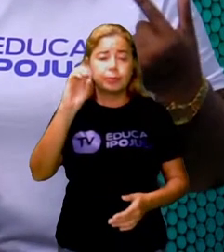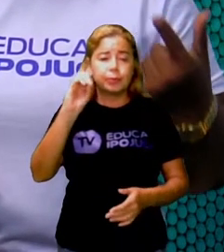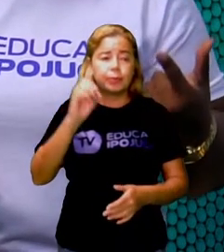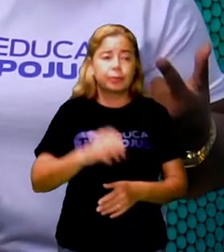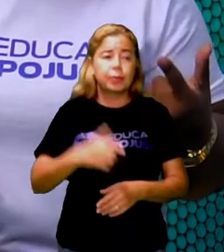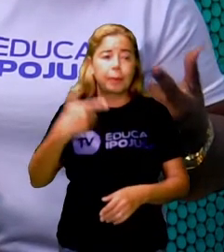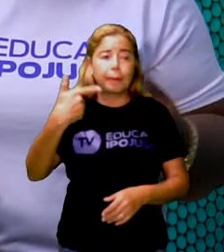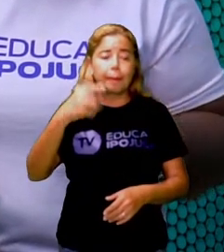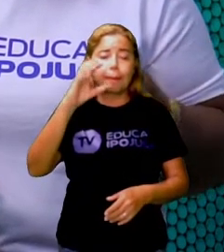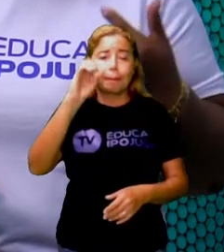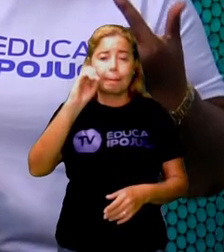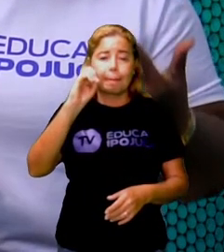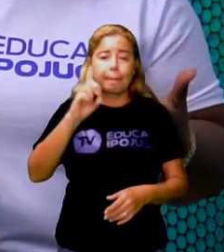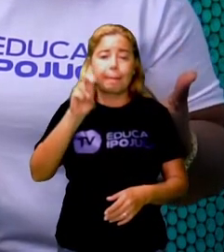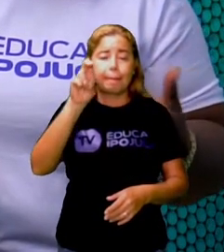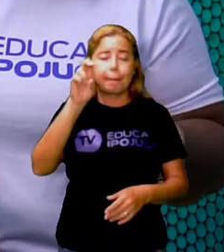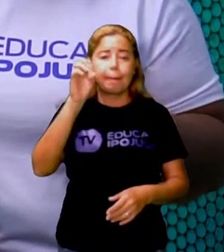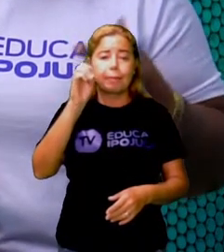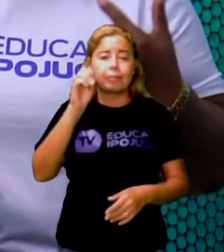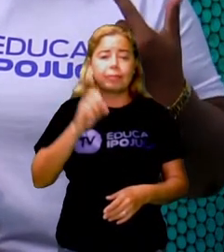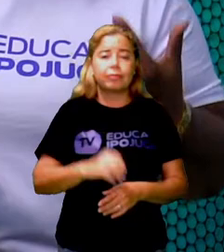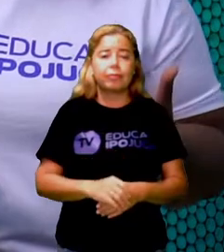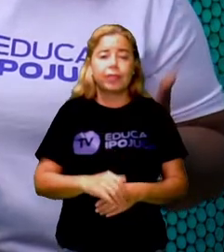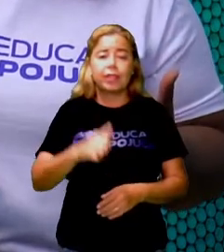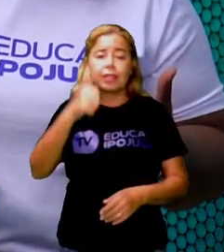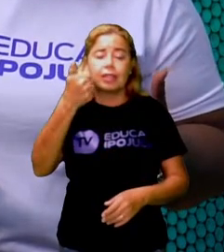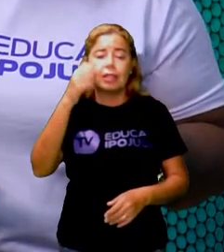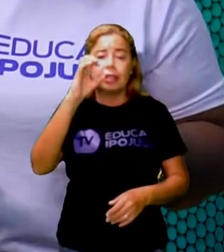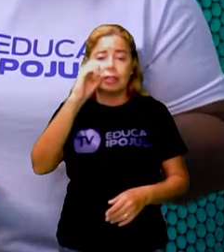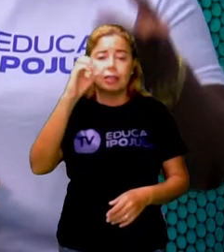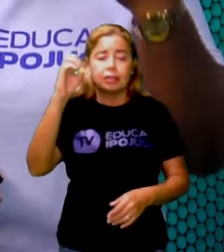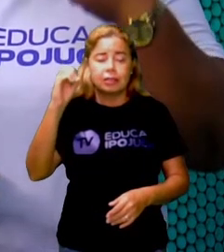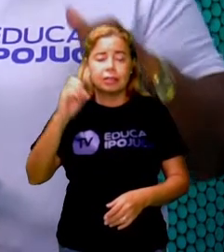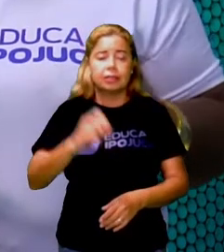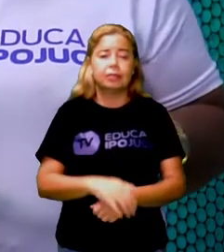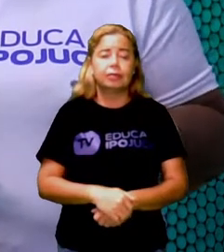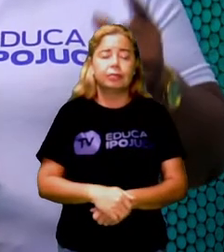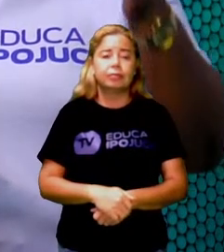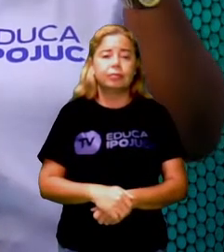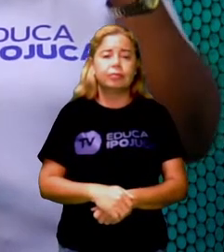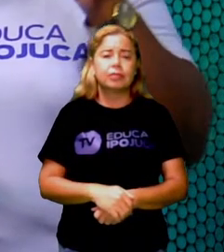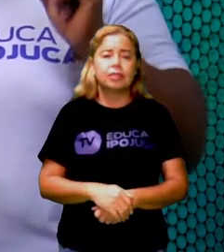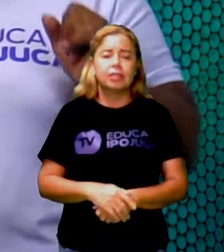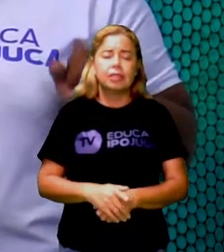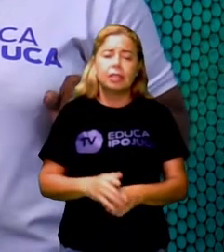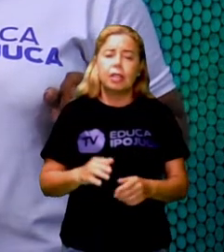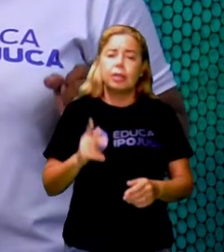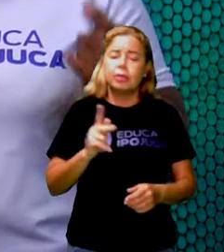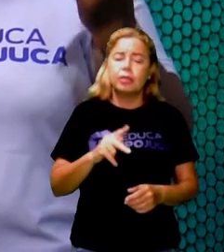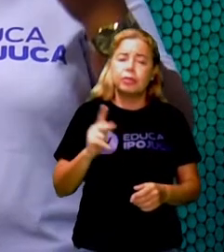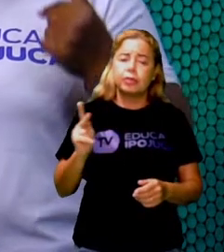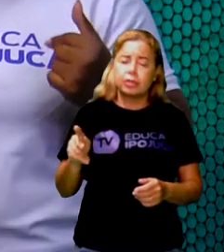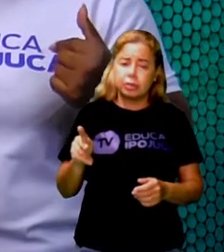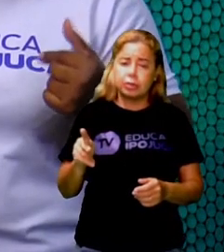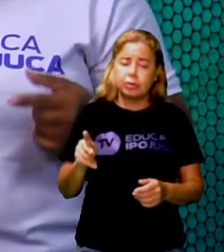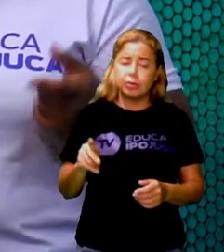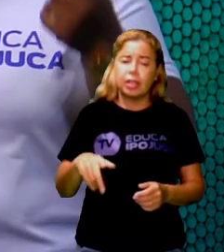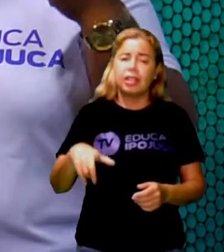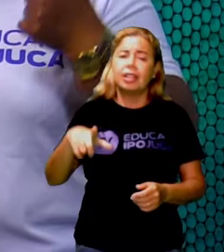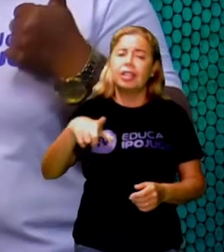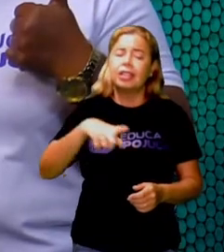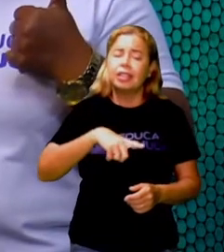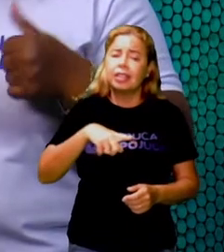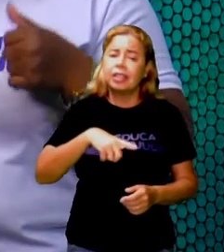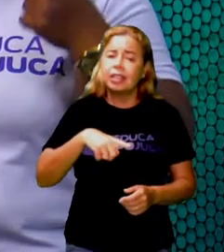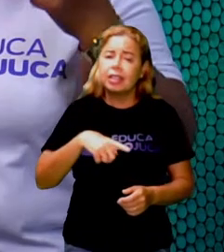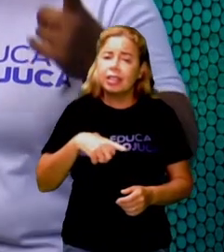10, 20, 50 e 100. Mas tia Gil, não existia uma moeda, uma nota